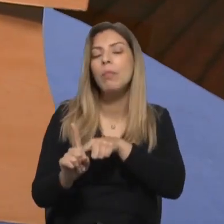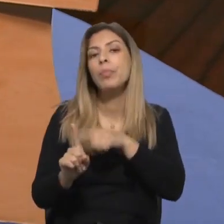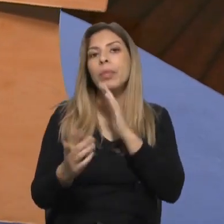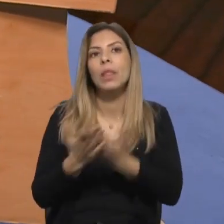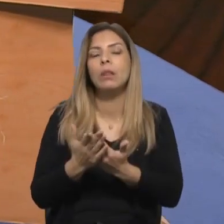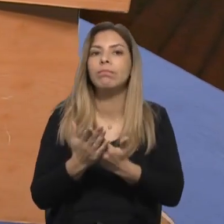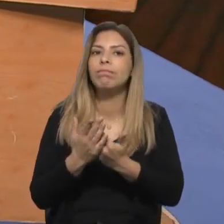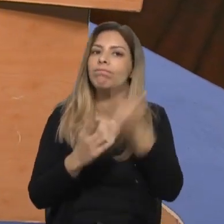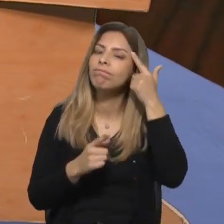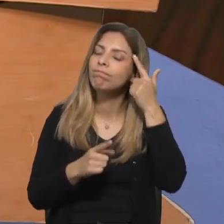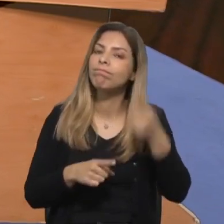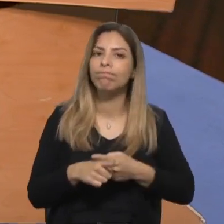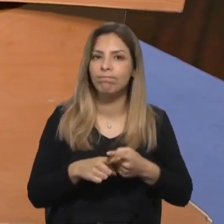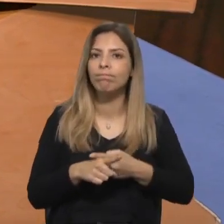desta